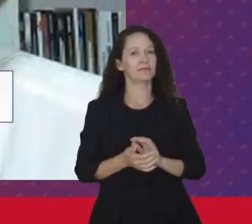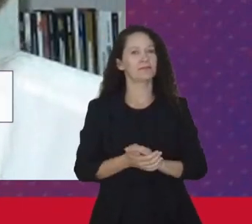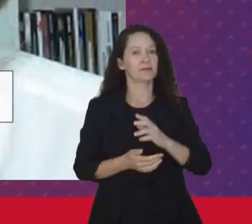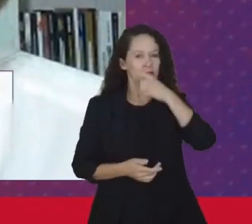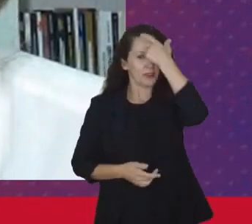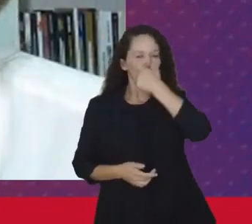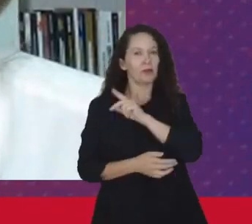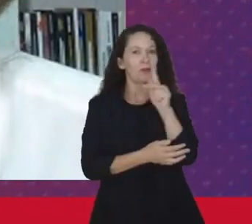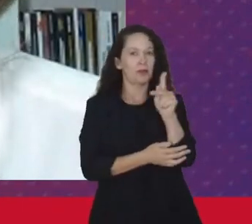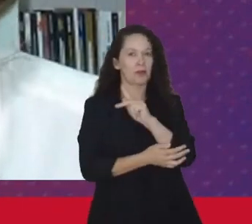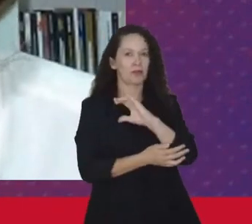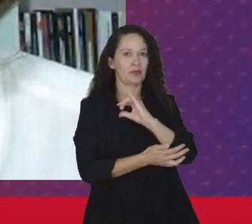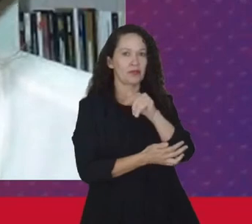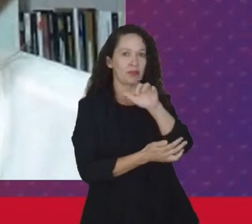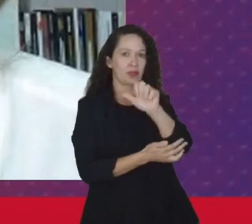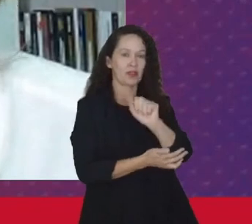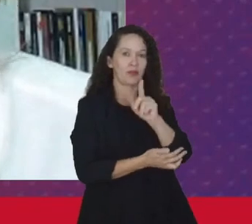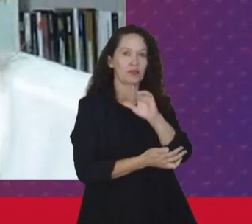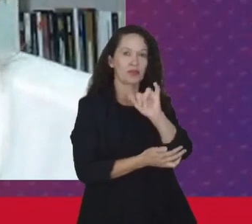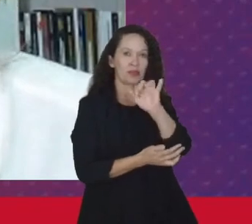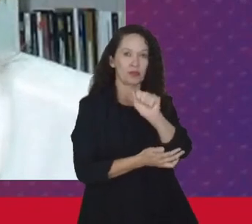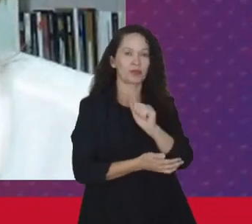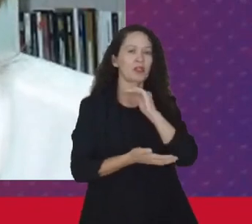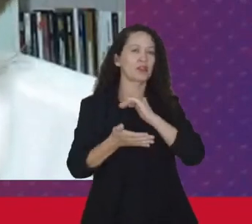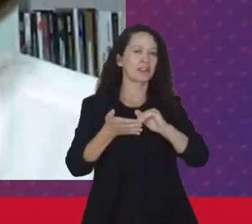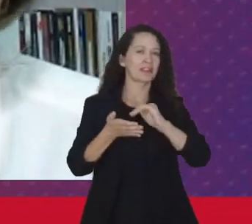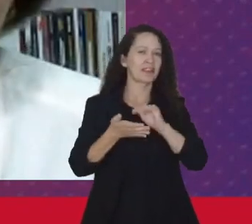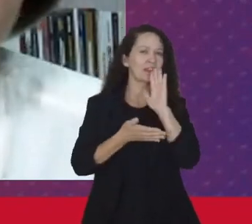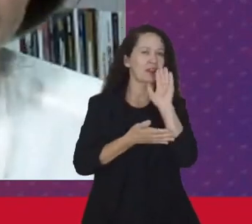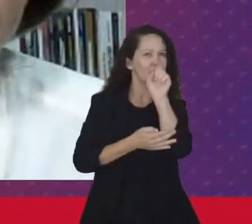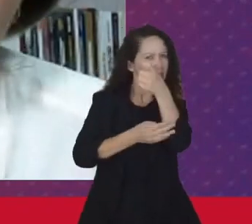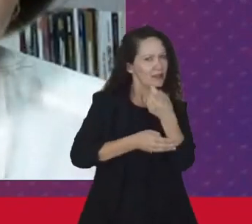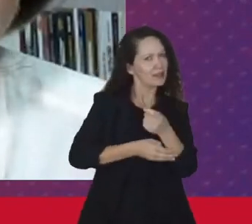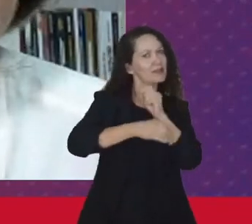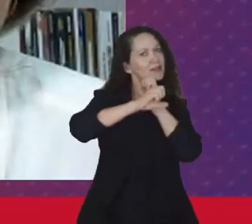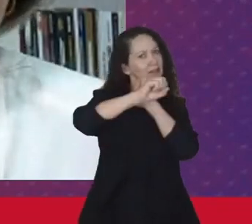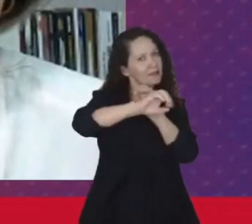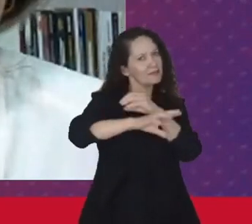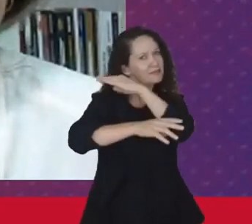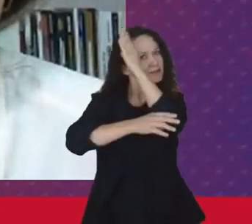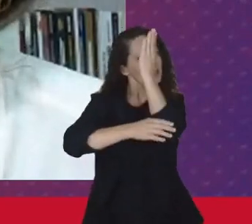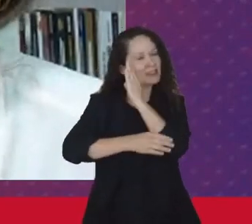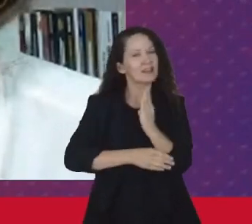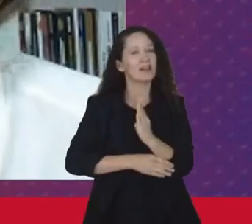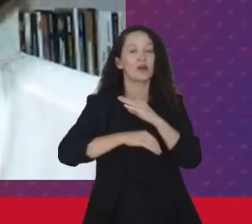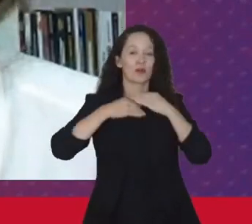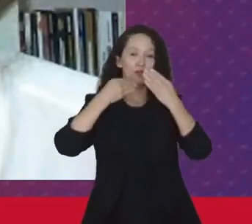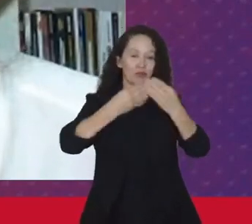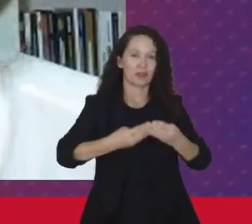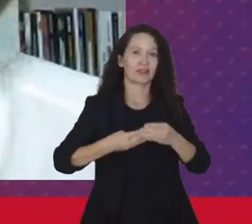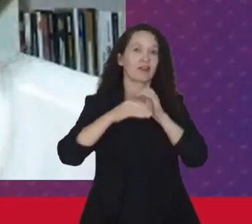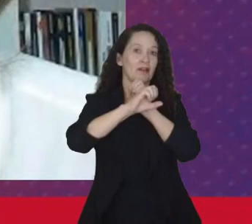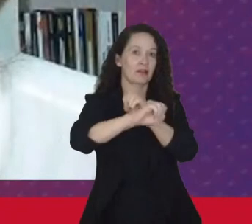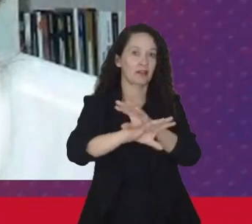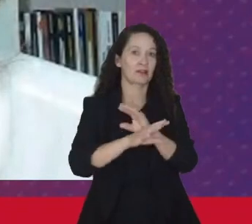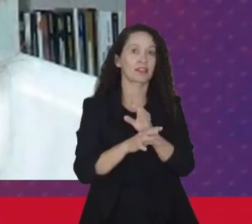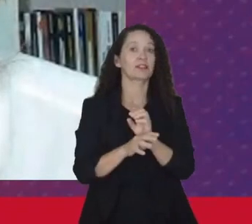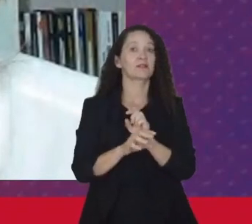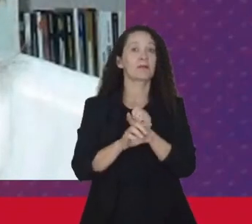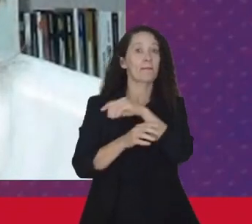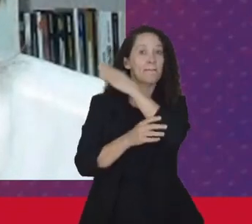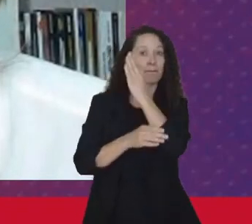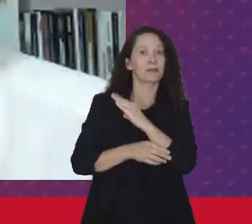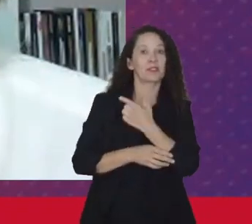Eu sou a professora Cláudia Dutra, fui secretária nacional de Educação Especial do Ministério da Educação do Brasil